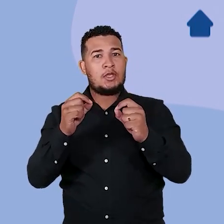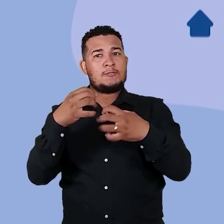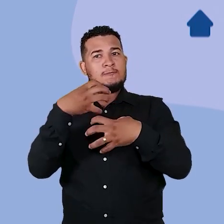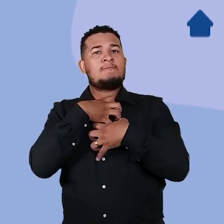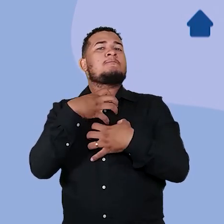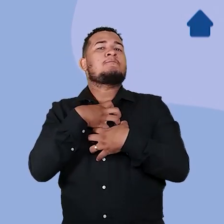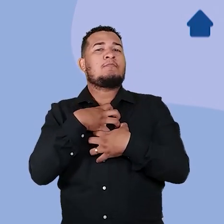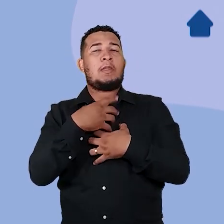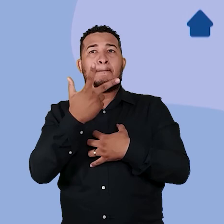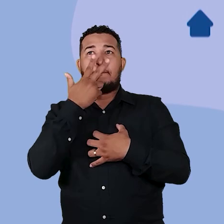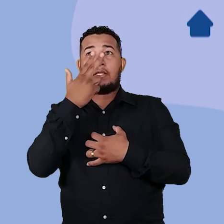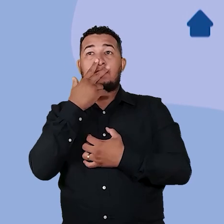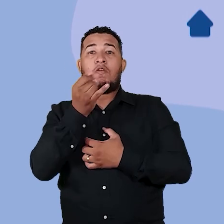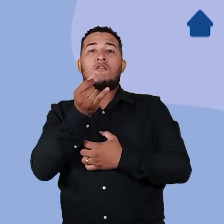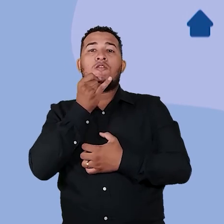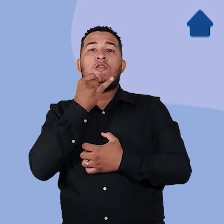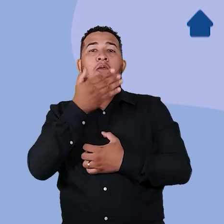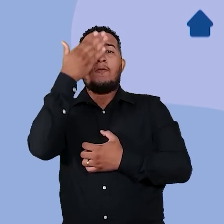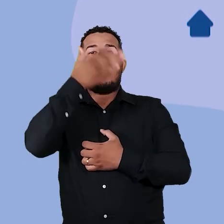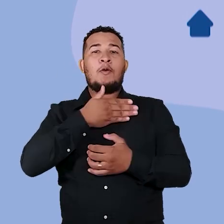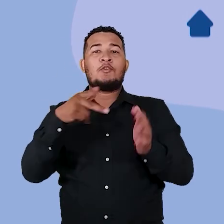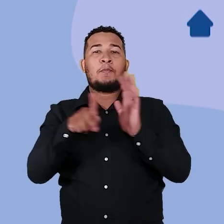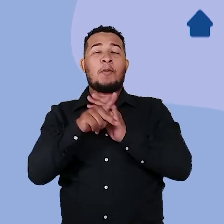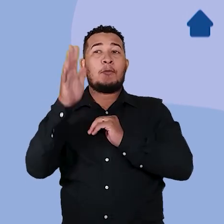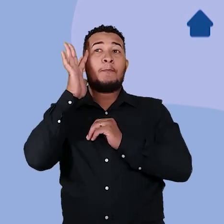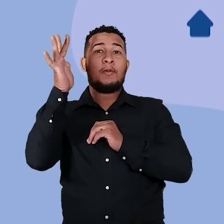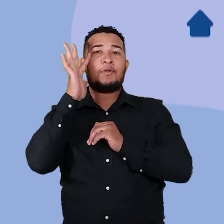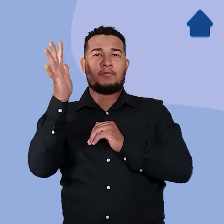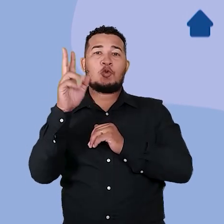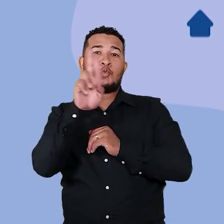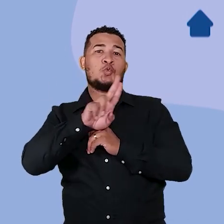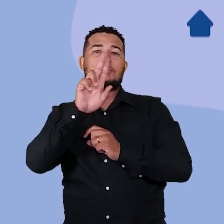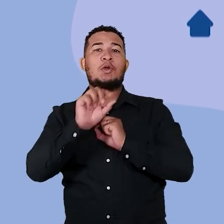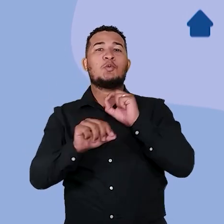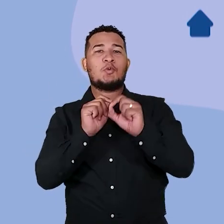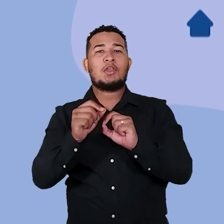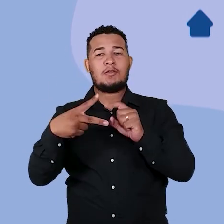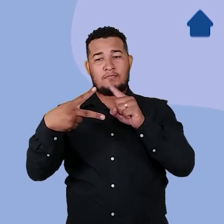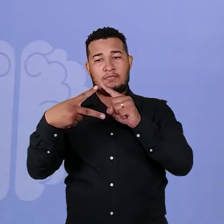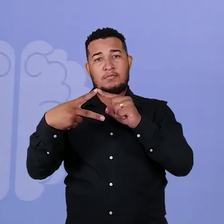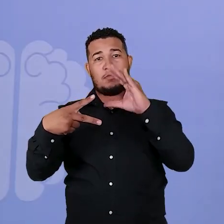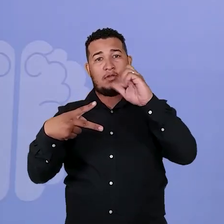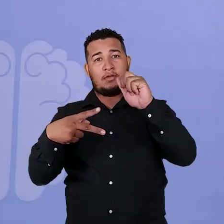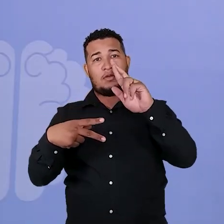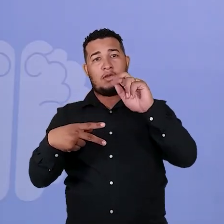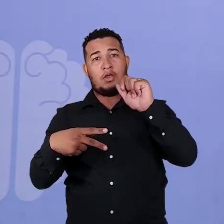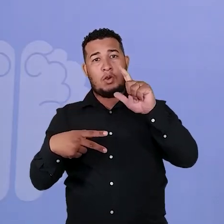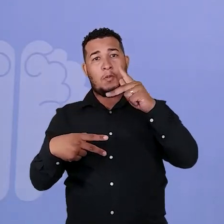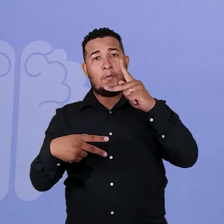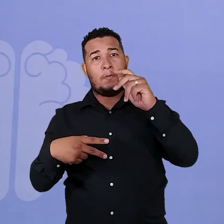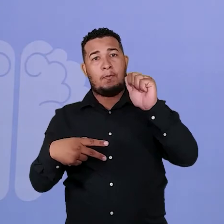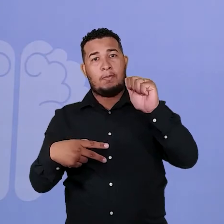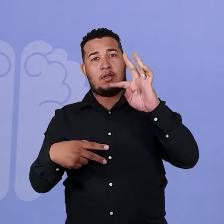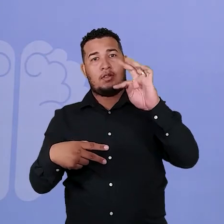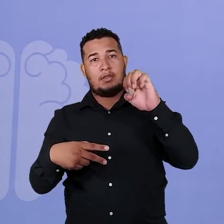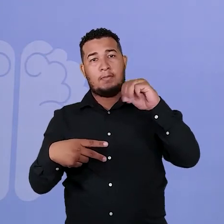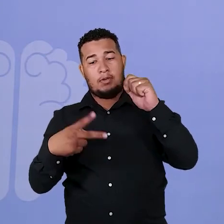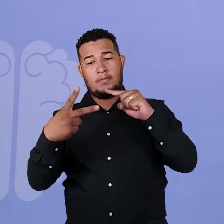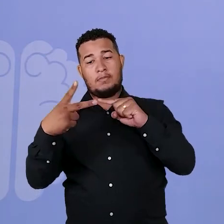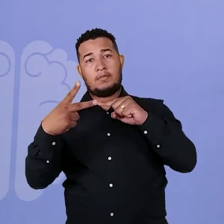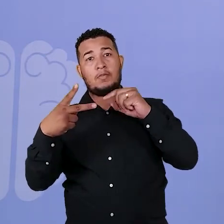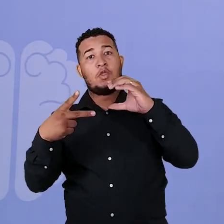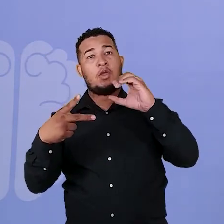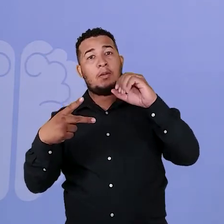filosofia através de exemplos de problematização, usando a filosofia da Carol Pateman